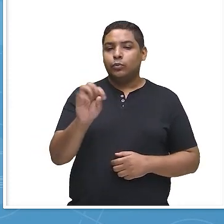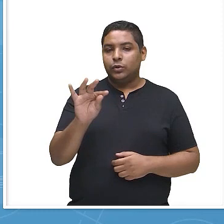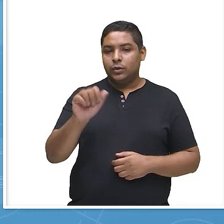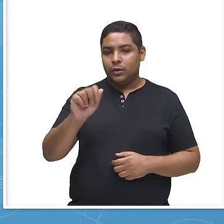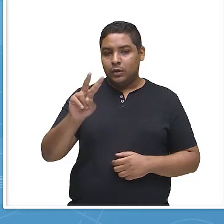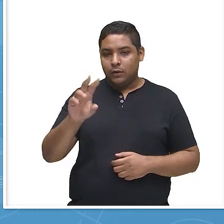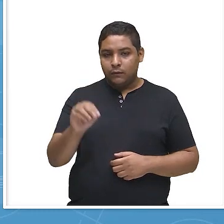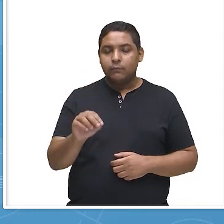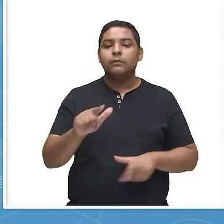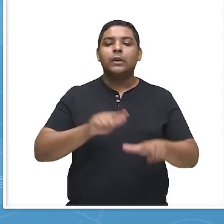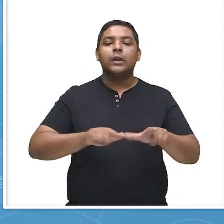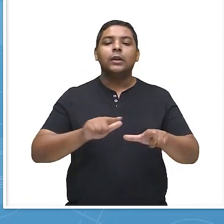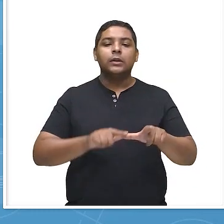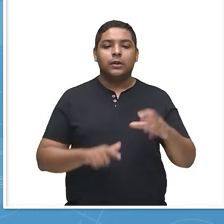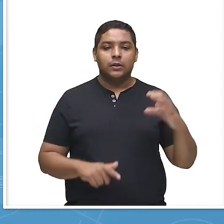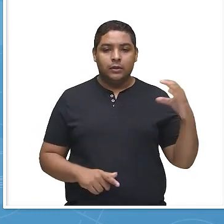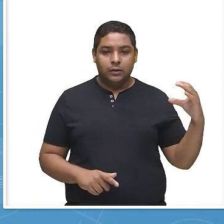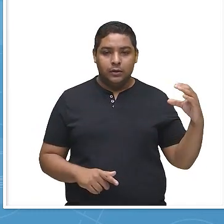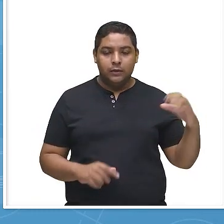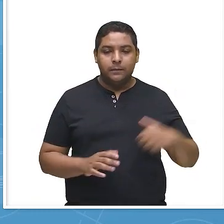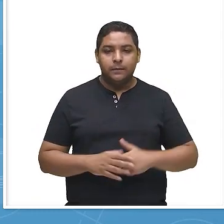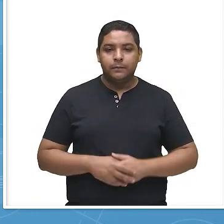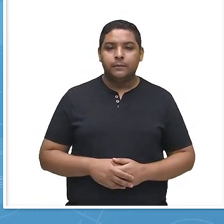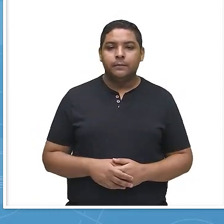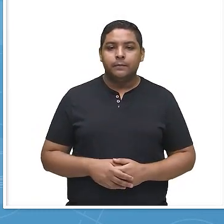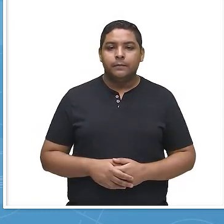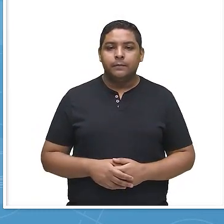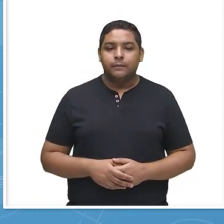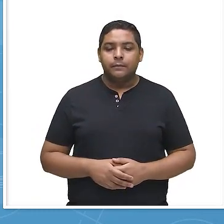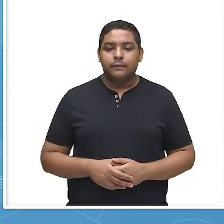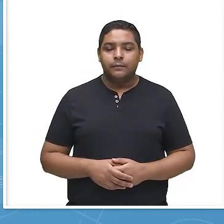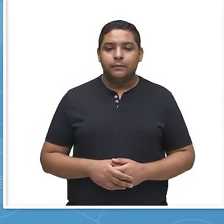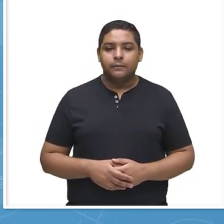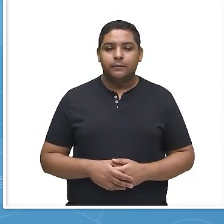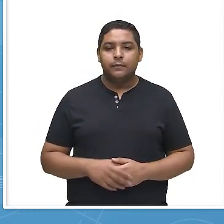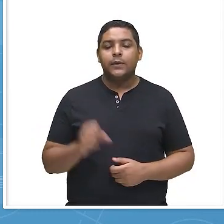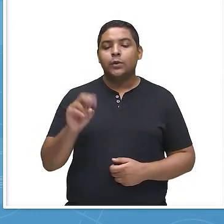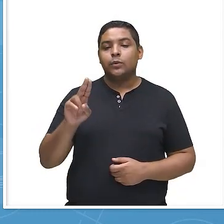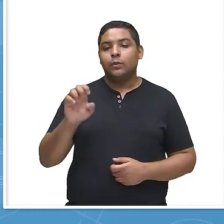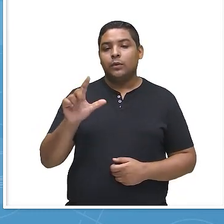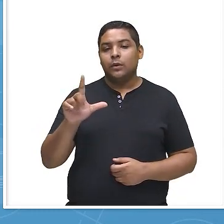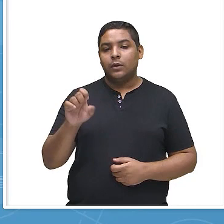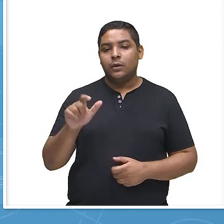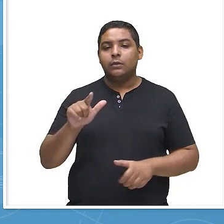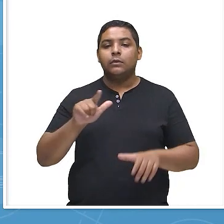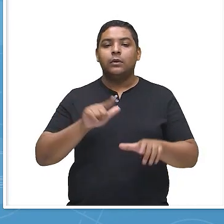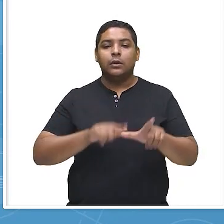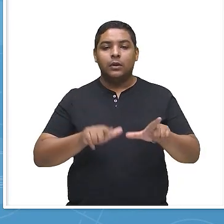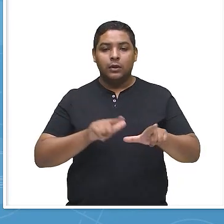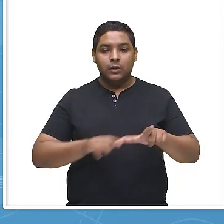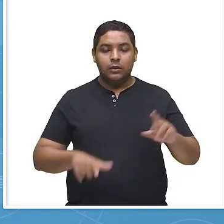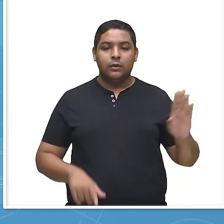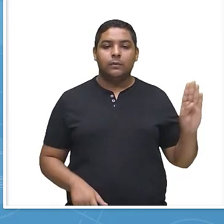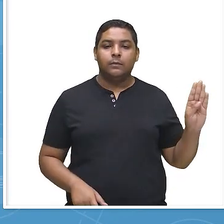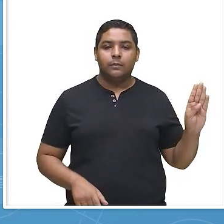O Luiz Castro colocou letra D. A Suelen colocou na primeira questão letra